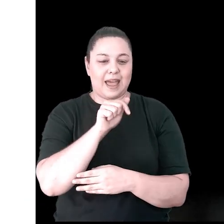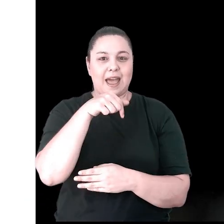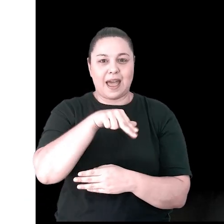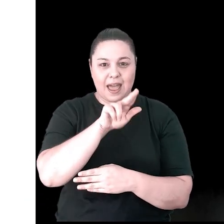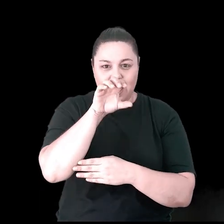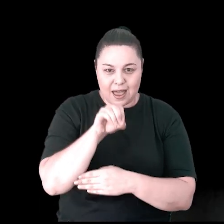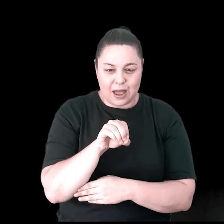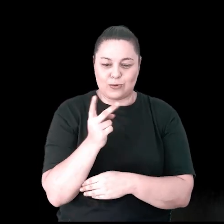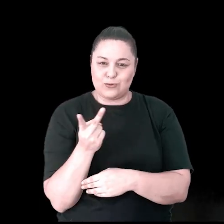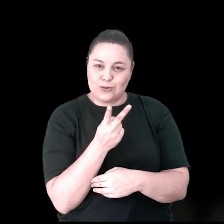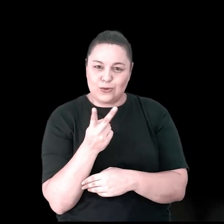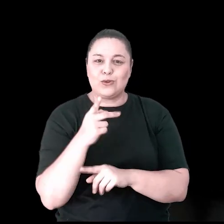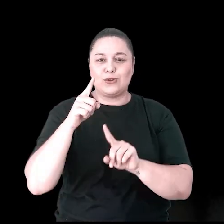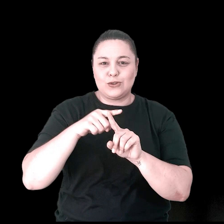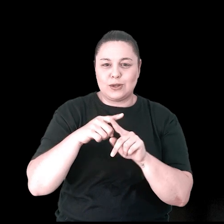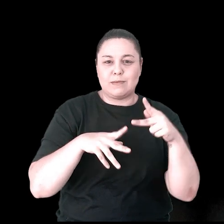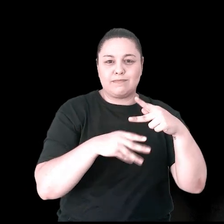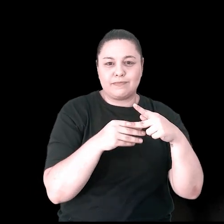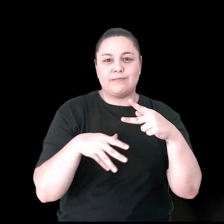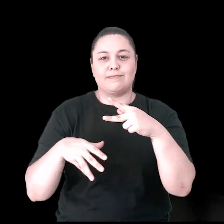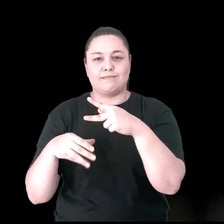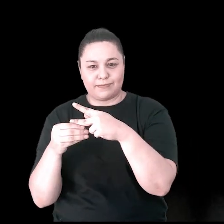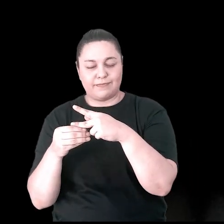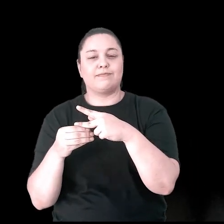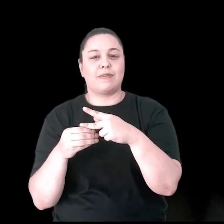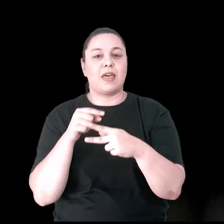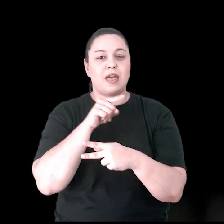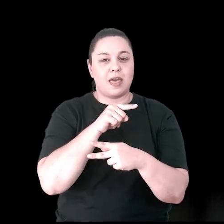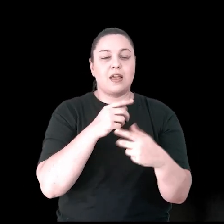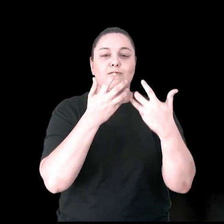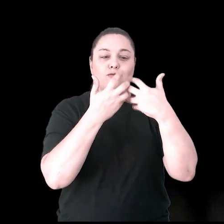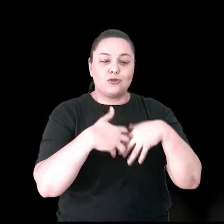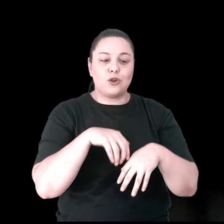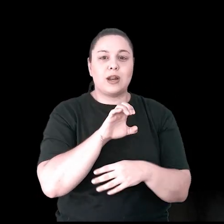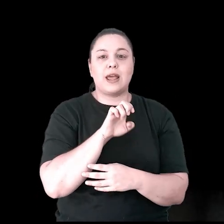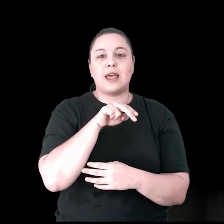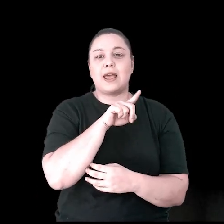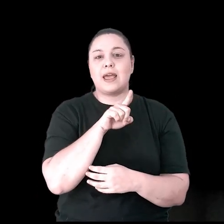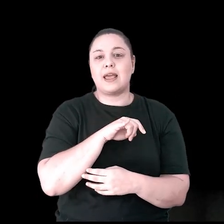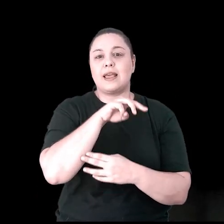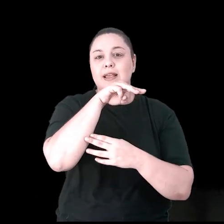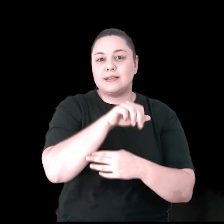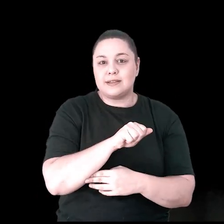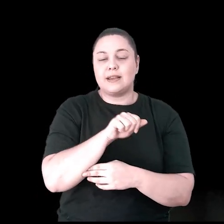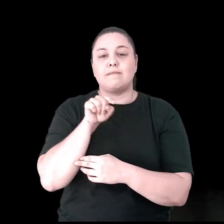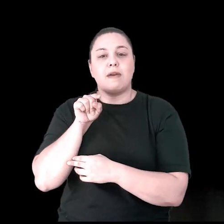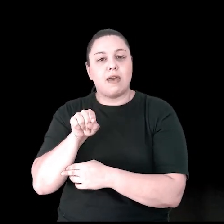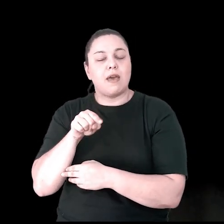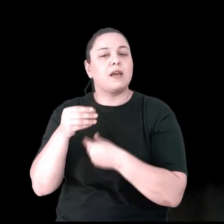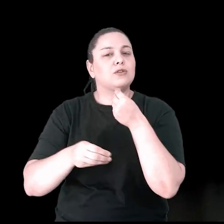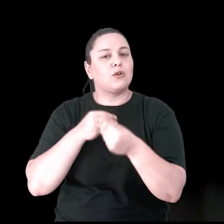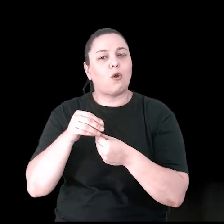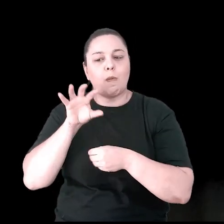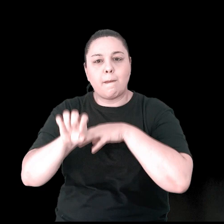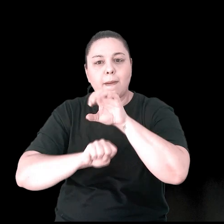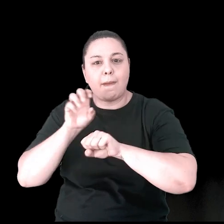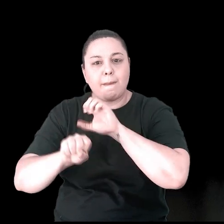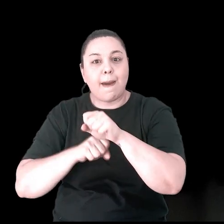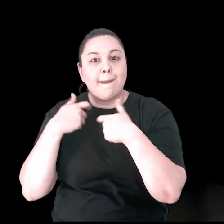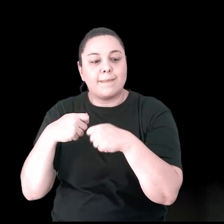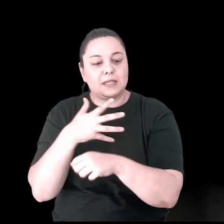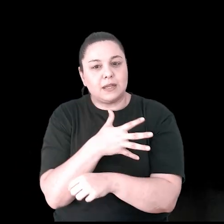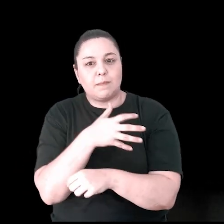Sendo assim, a apoaequorina funciona como uma enzima e a coeliterazina é o substrato cuja oxidação